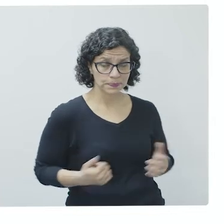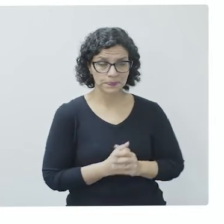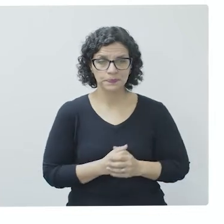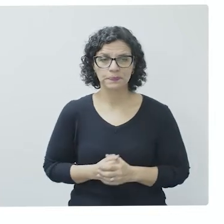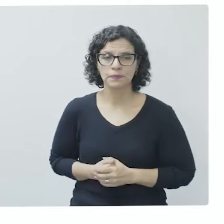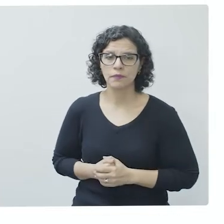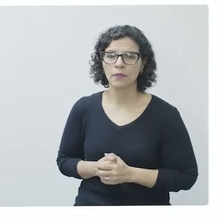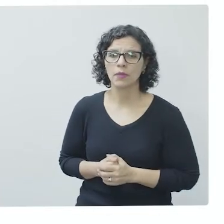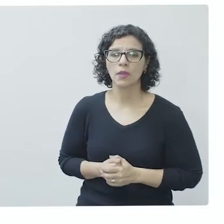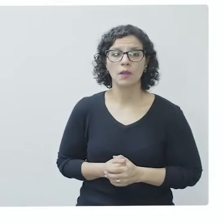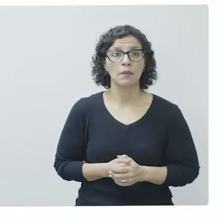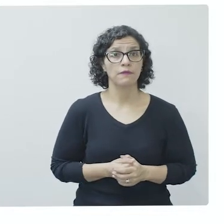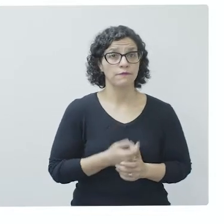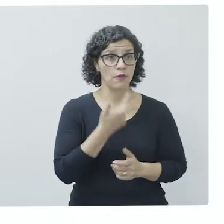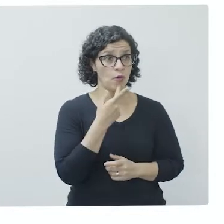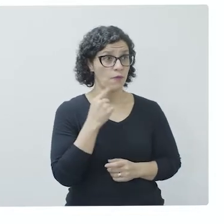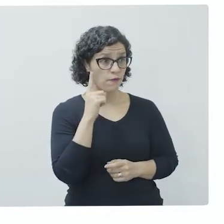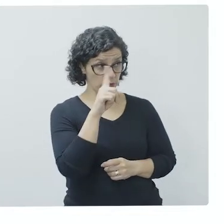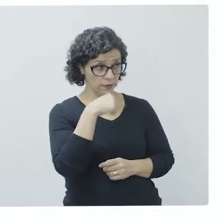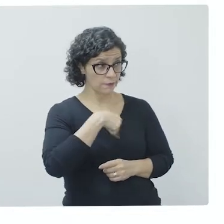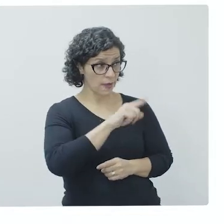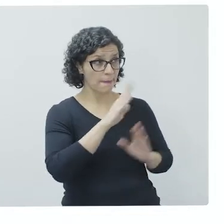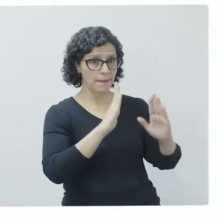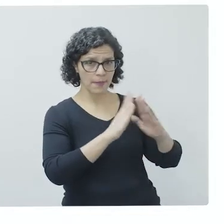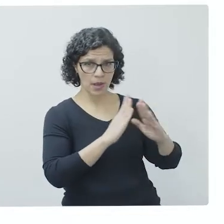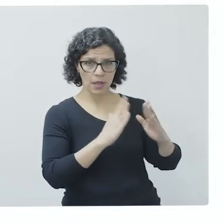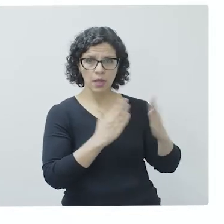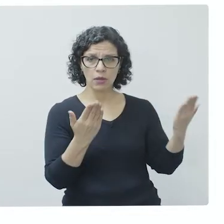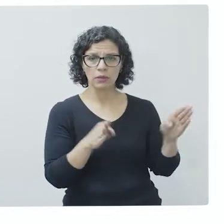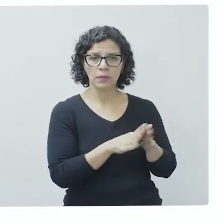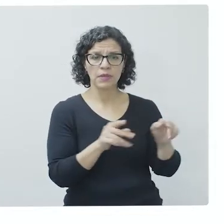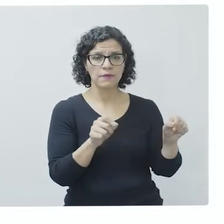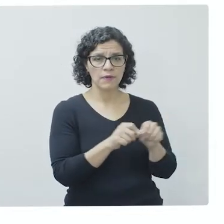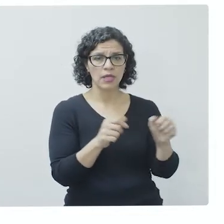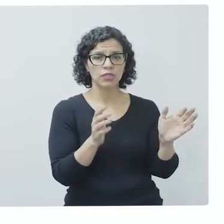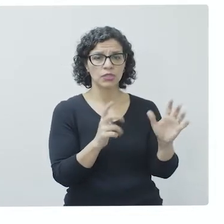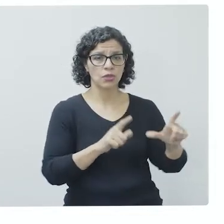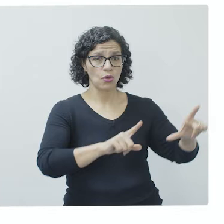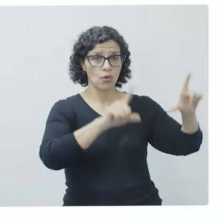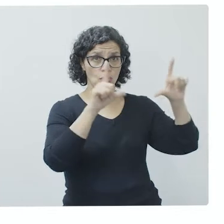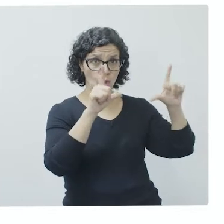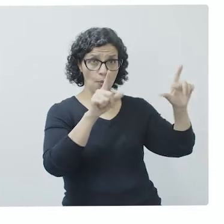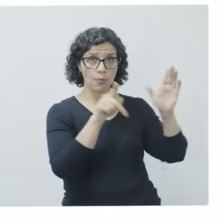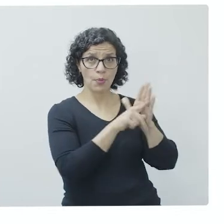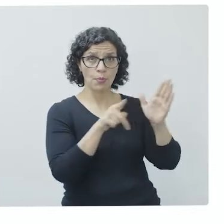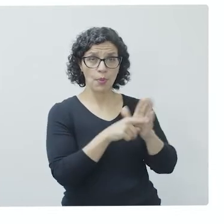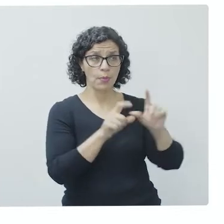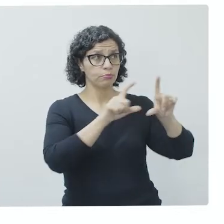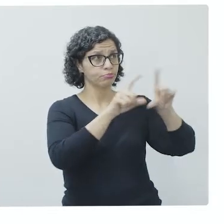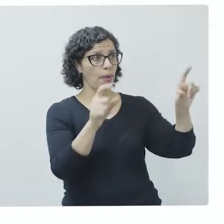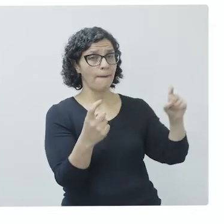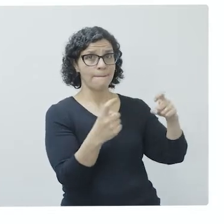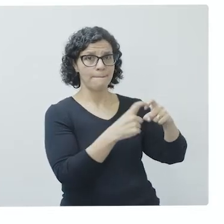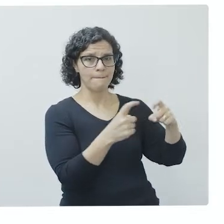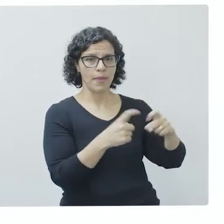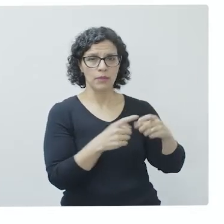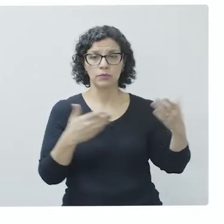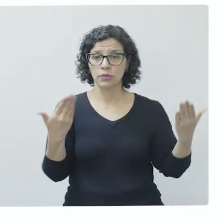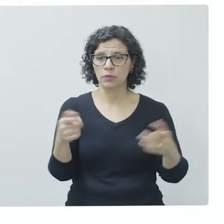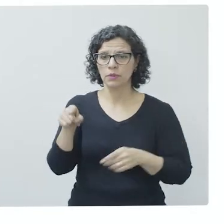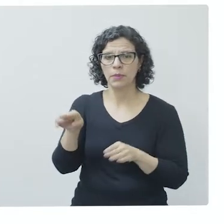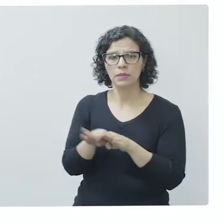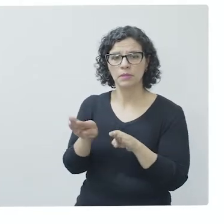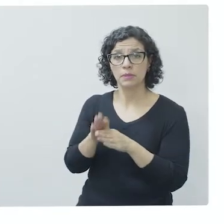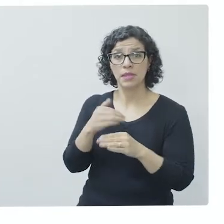ela. Mandou o homem voltar para casa e colocar uma placa dizendo-se médico. Daquele dia em